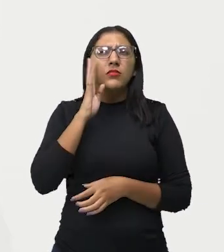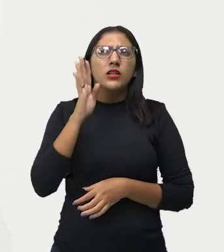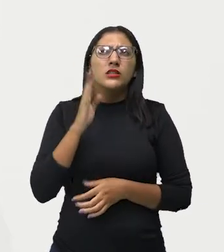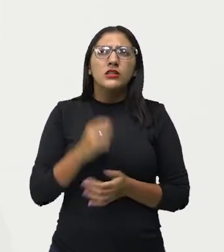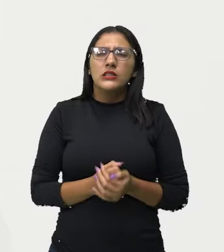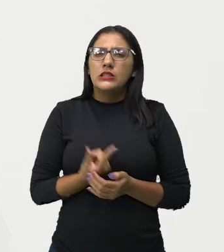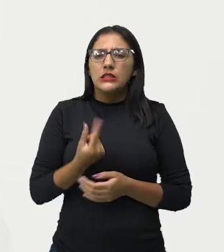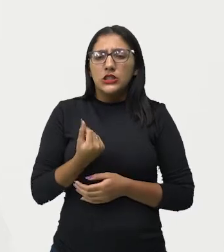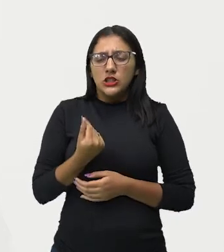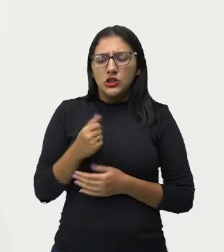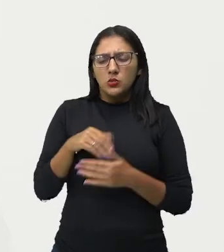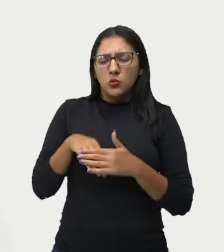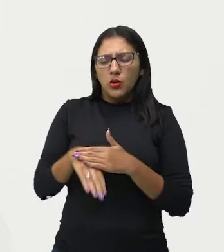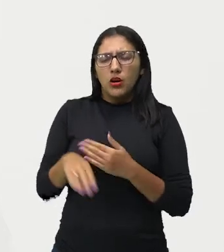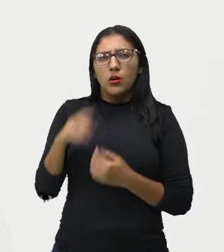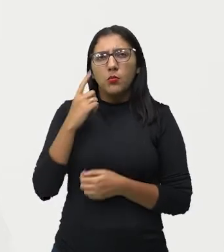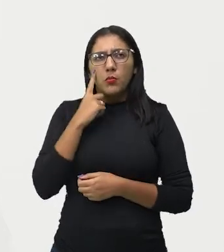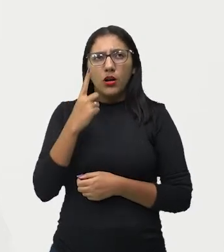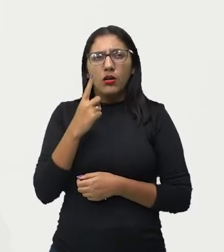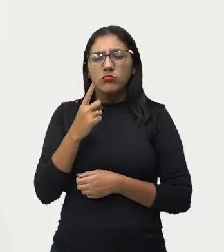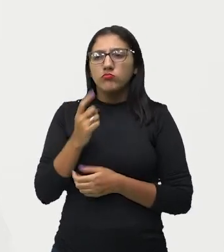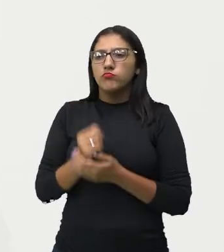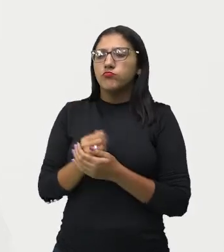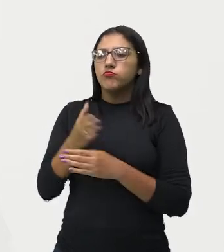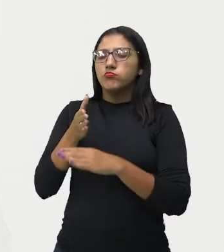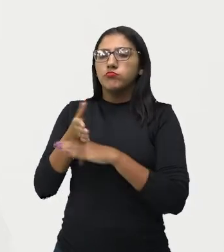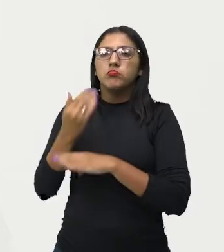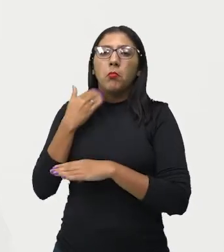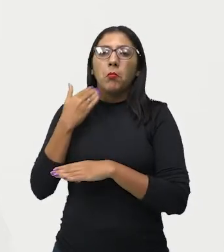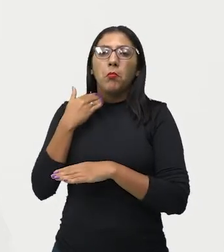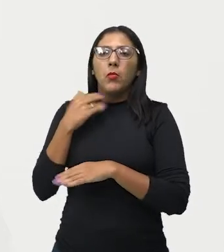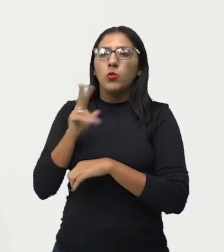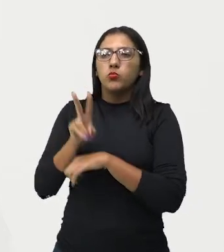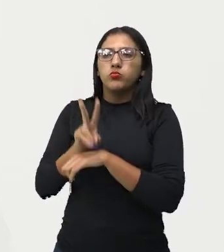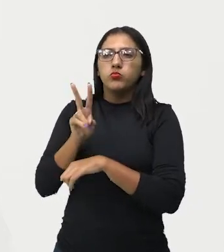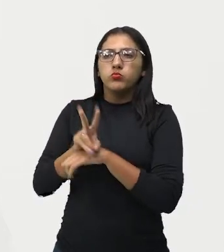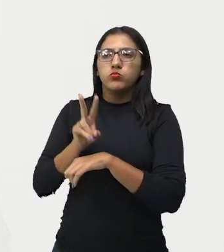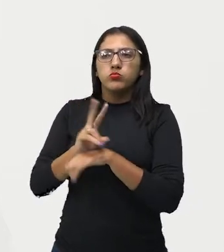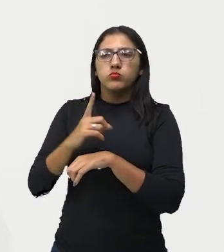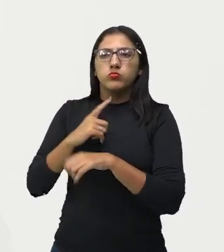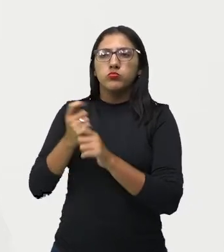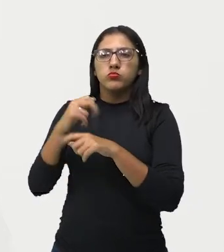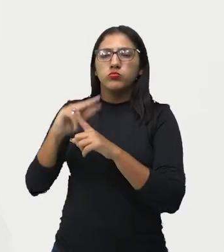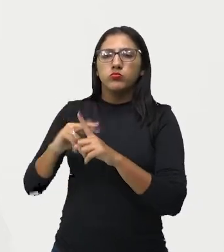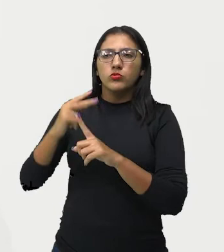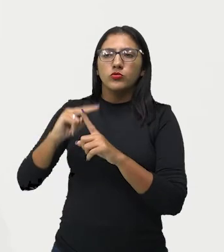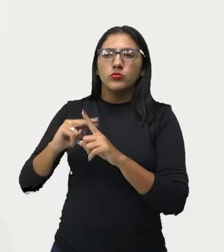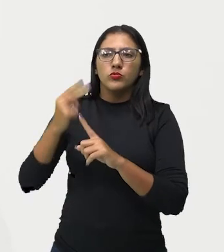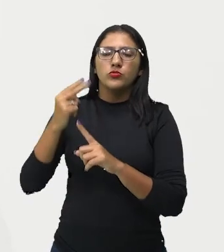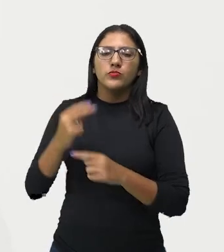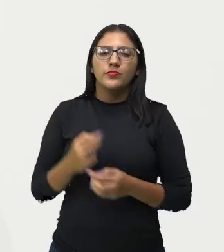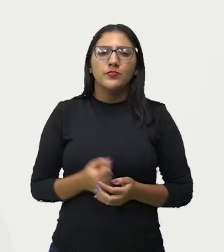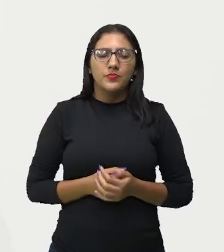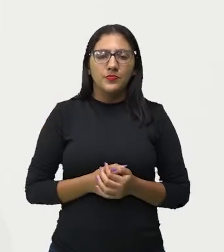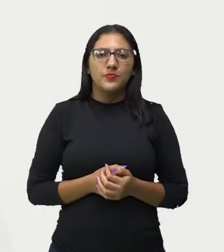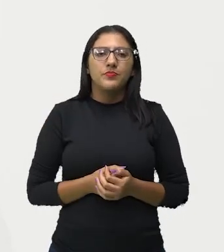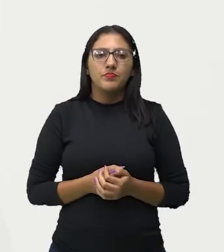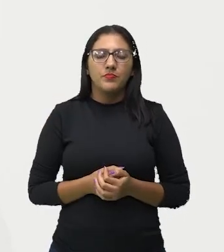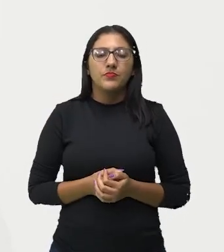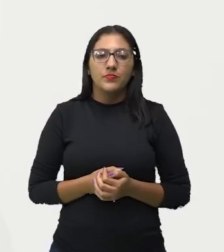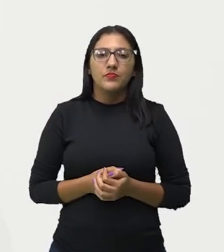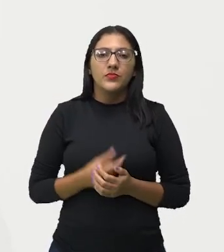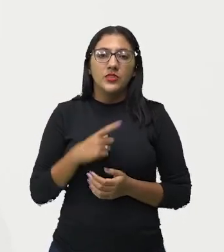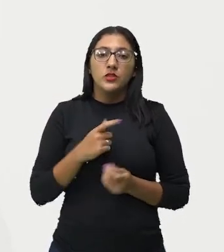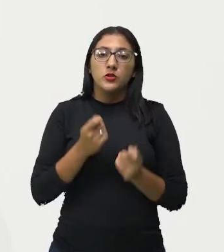sobrando dinheiro, você investiu dinheiro em uma instituição financeira. Então você vai receber juros por esse investimento, tá legal? Tem essas